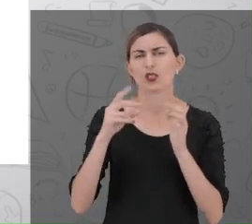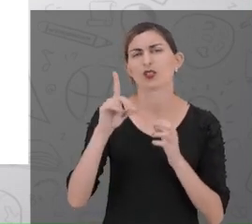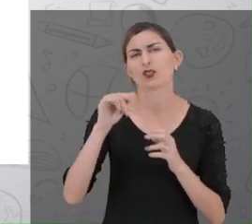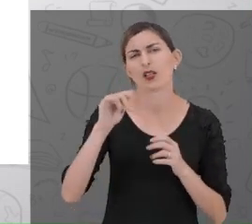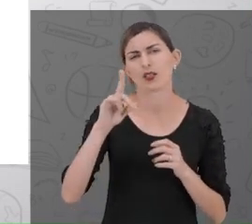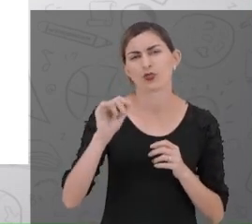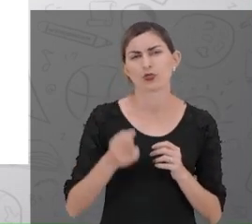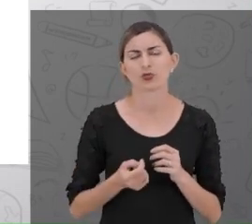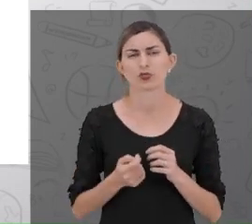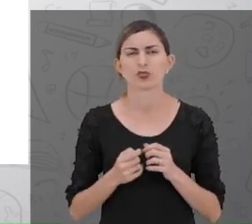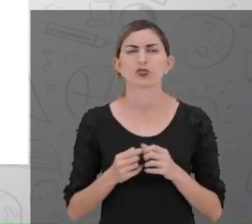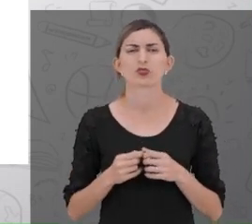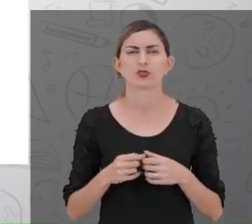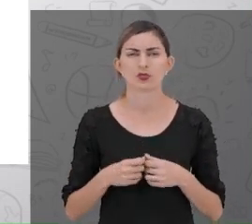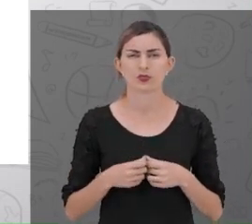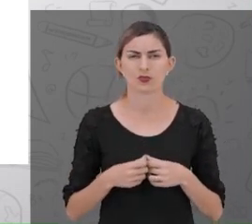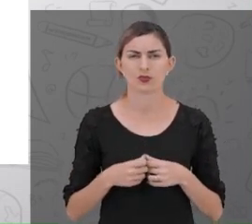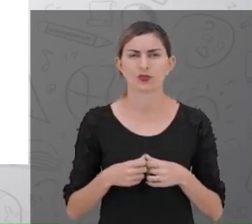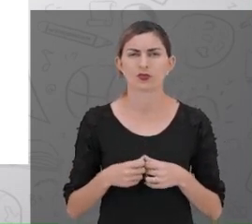modelos de dados.